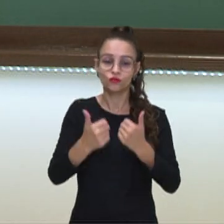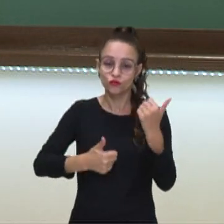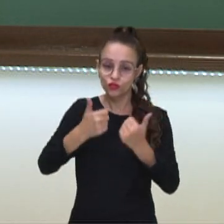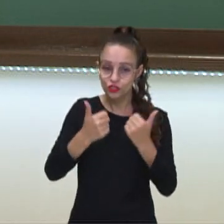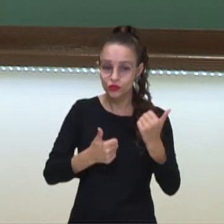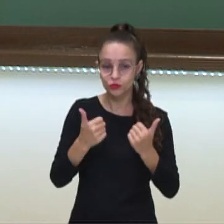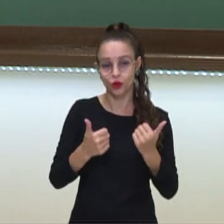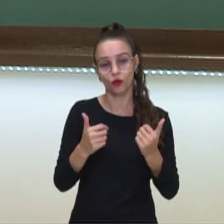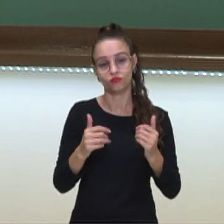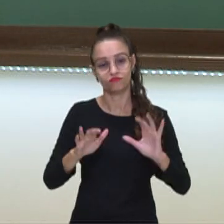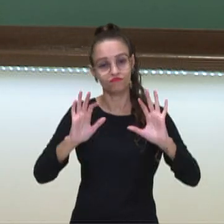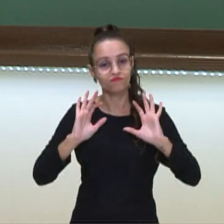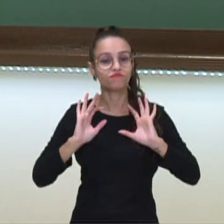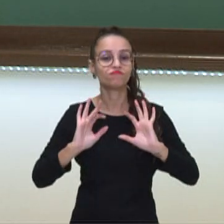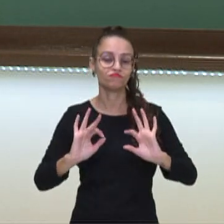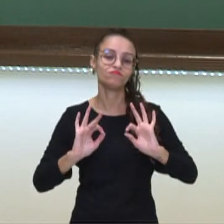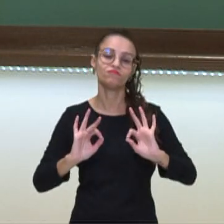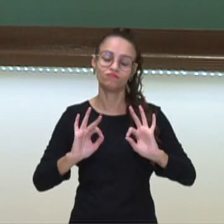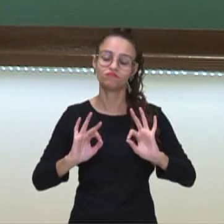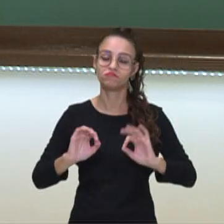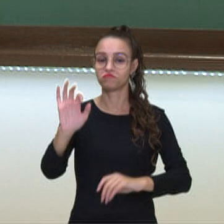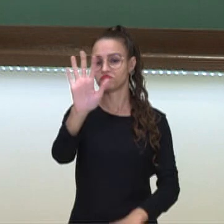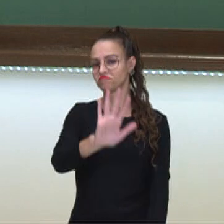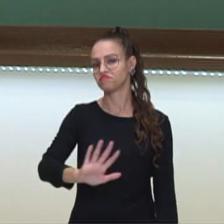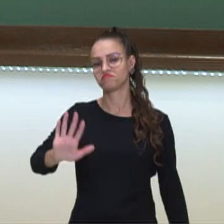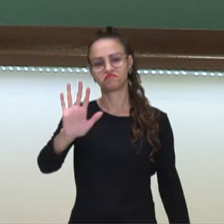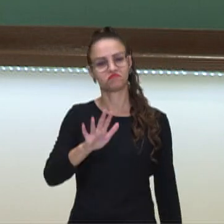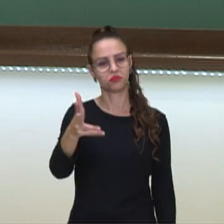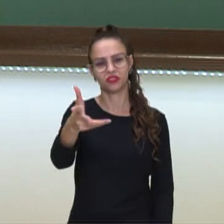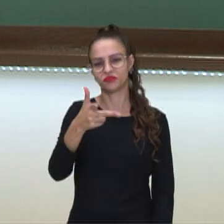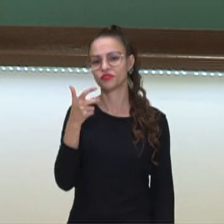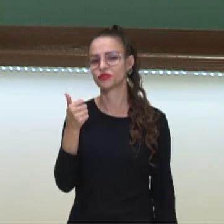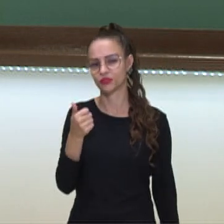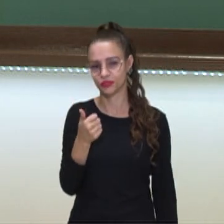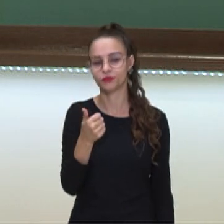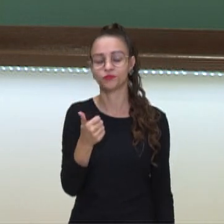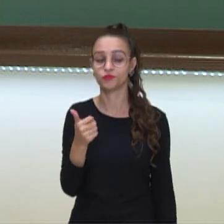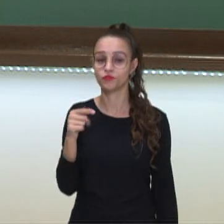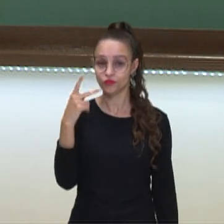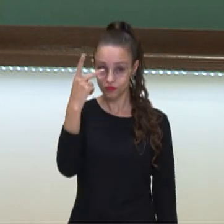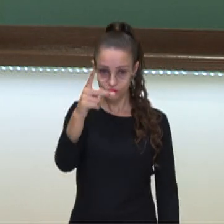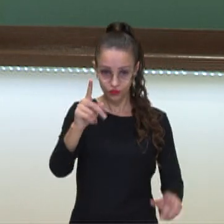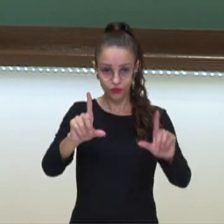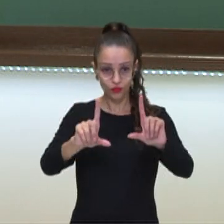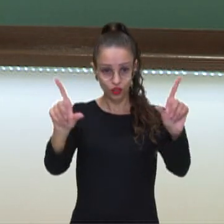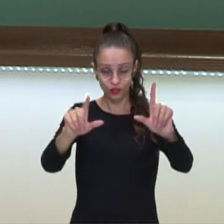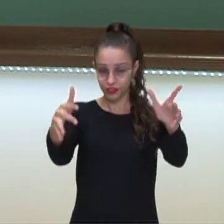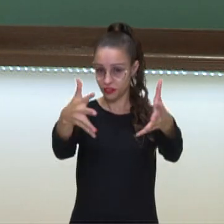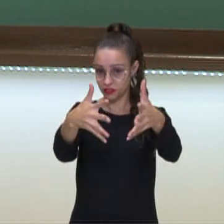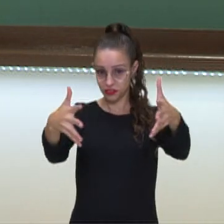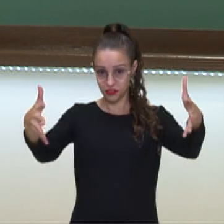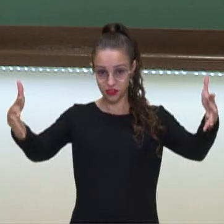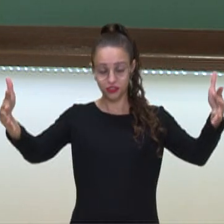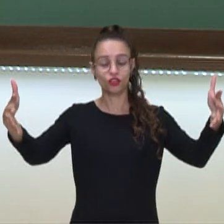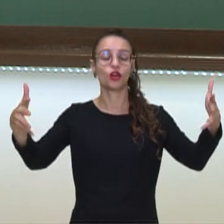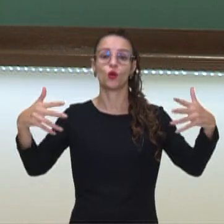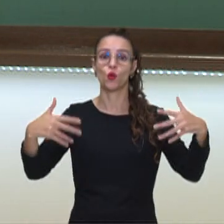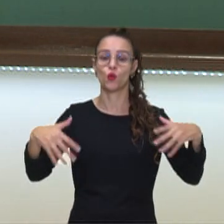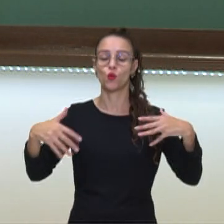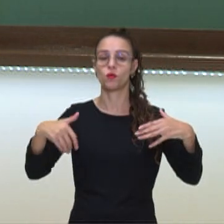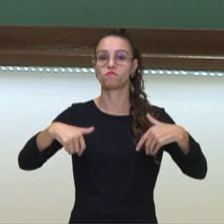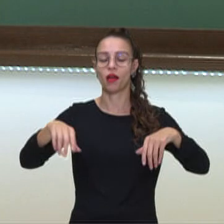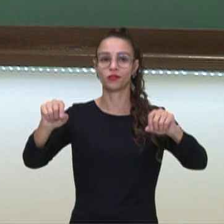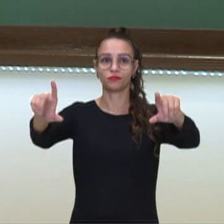uma definição gráfica extraordinária, né? Se a sua TV é imensa, isso ainda fica